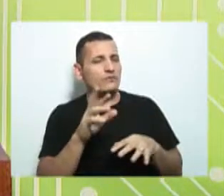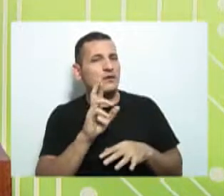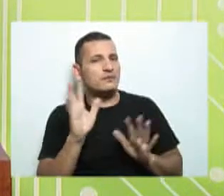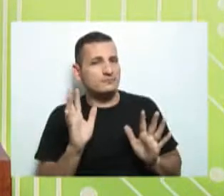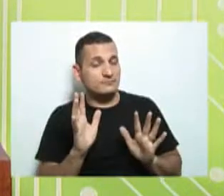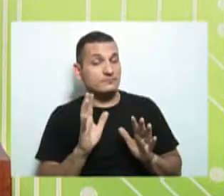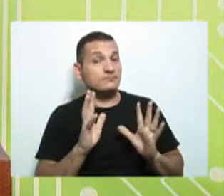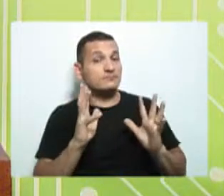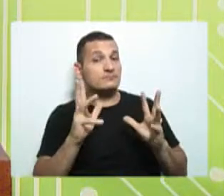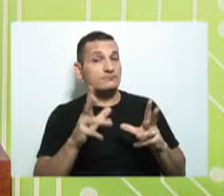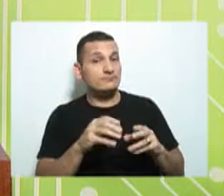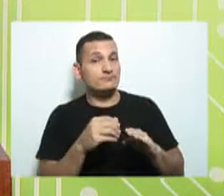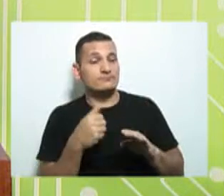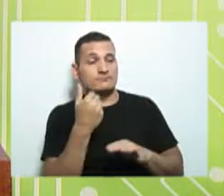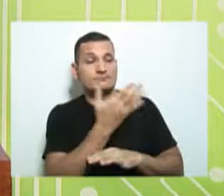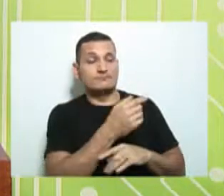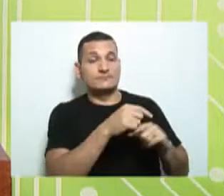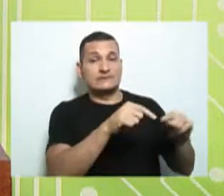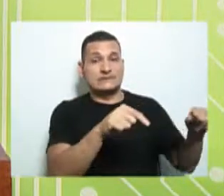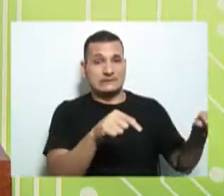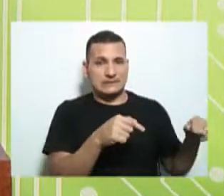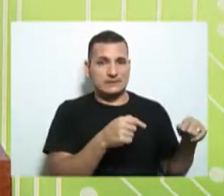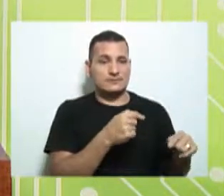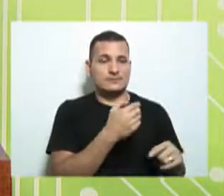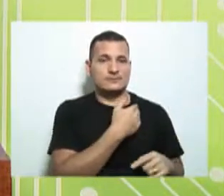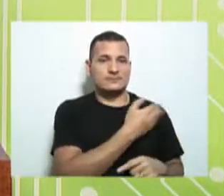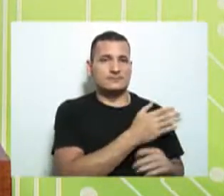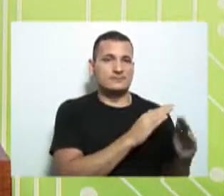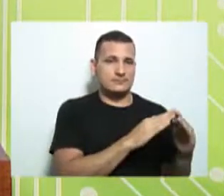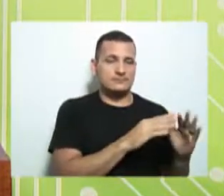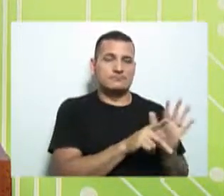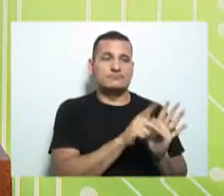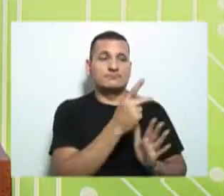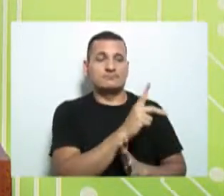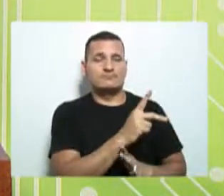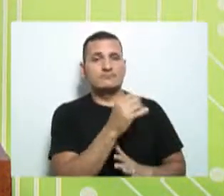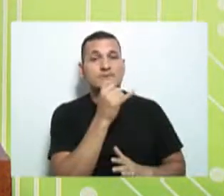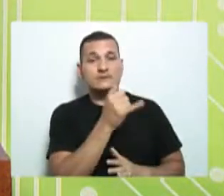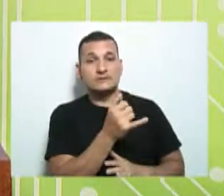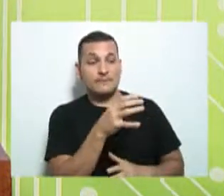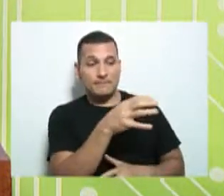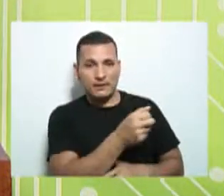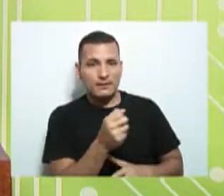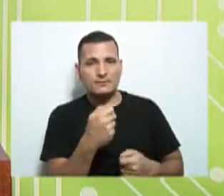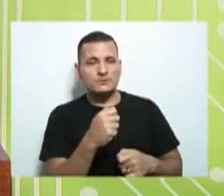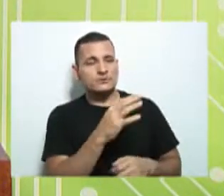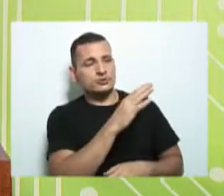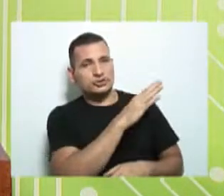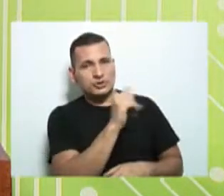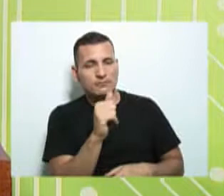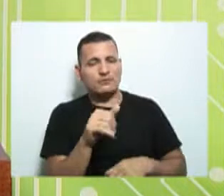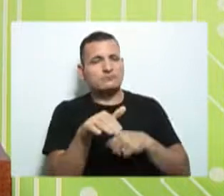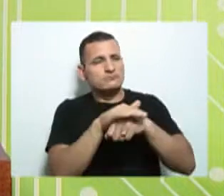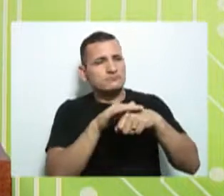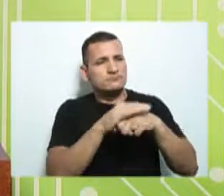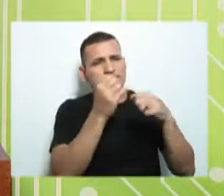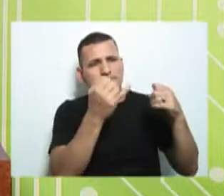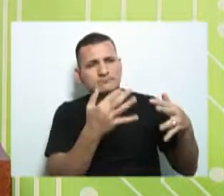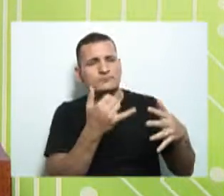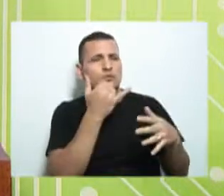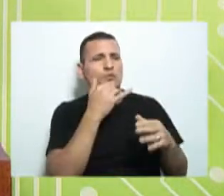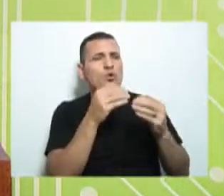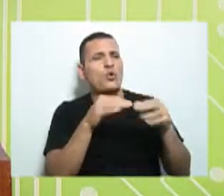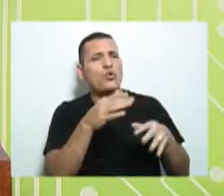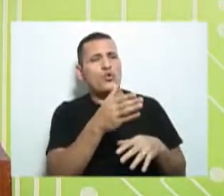no quintal do vizinho pertence ao vizinho. Para tirar, tem que chamar o vizinho, tem que explicar. Olha, esse ovo aí, não vai dizer que é da pata, por favor,